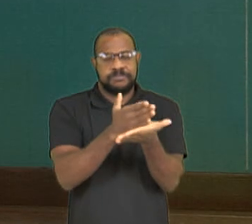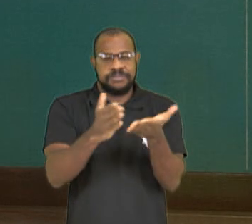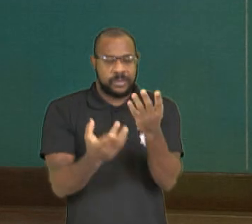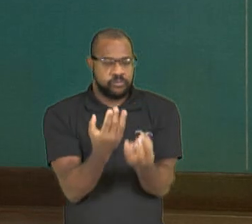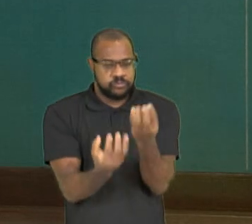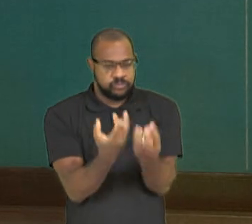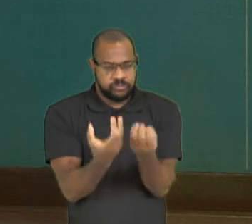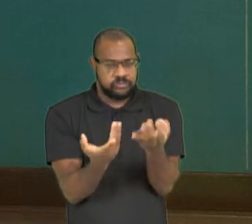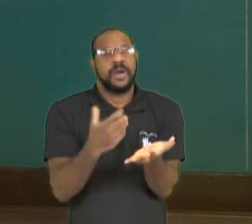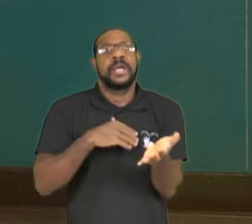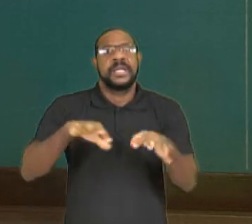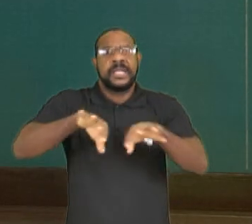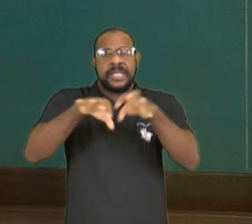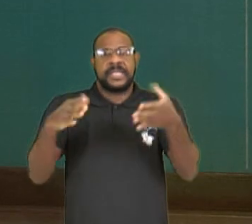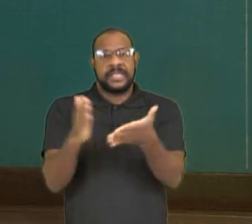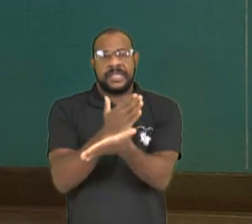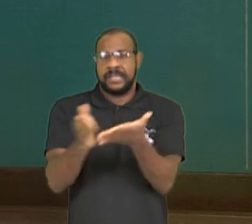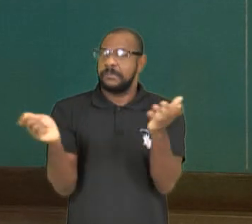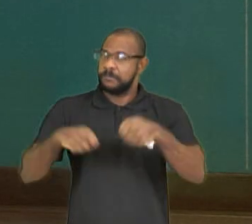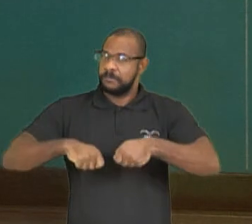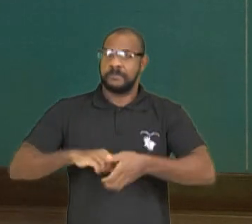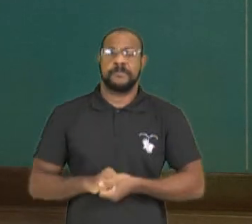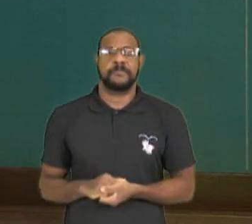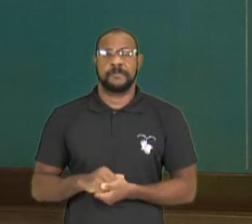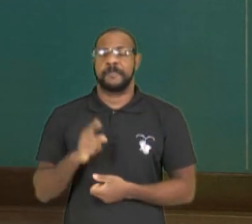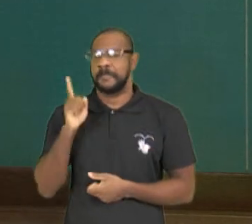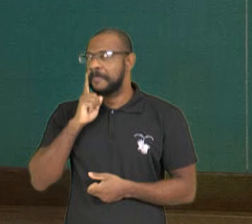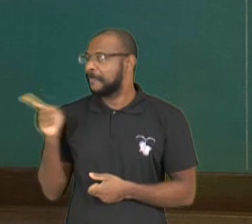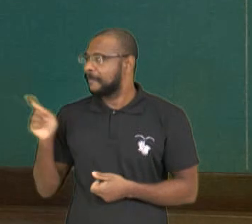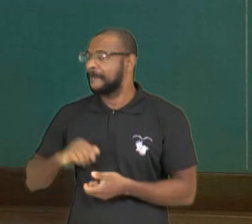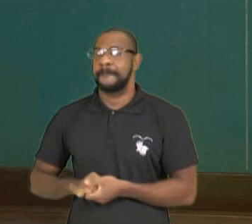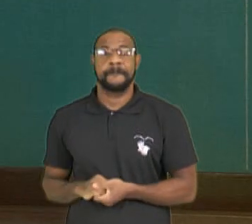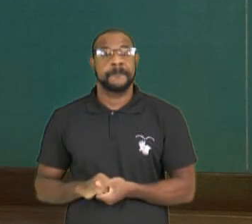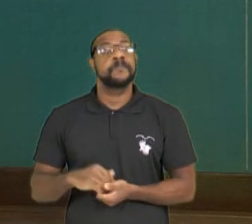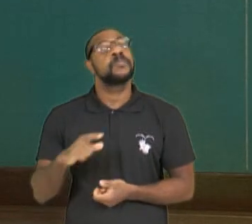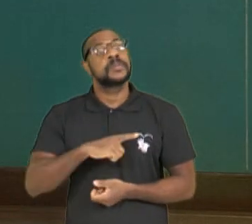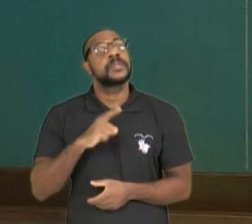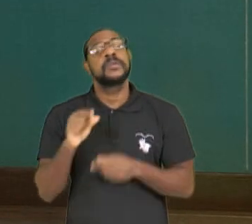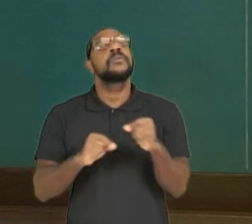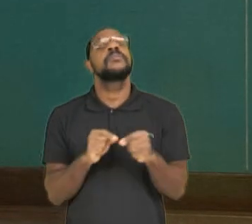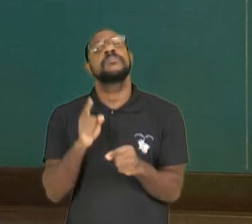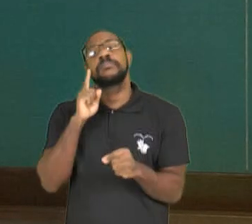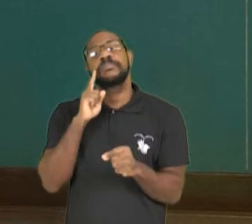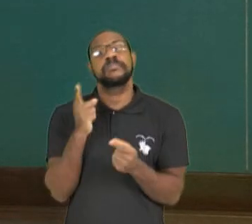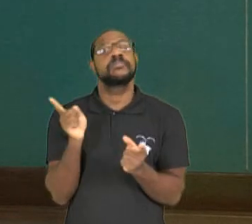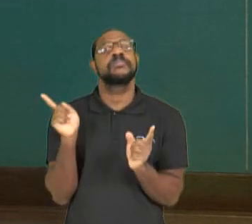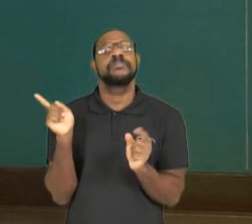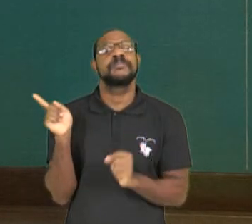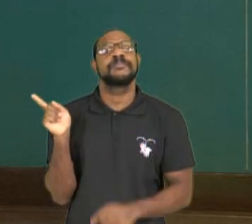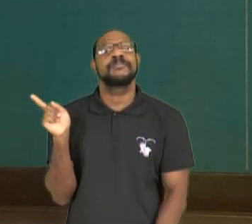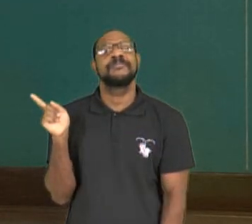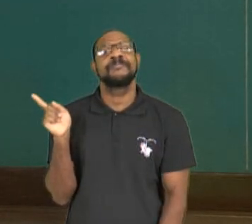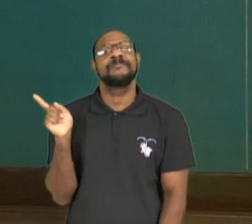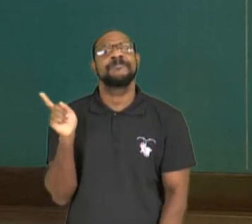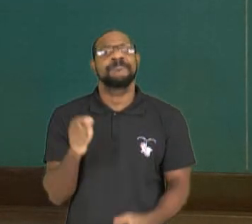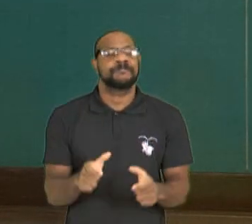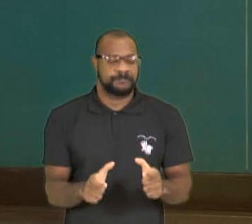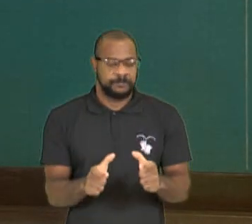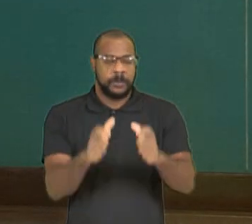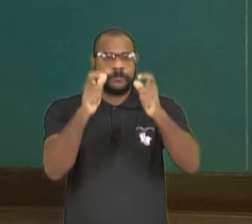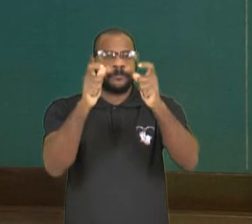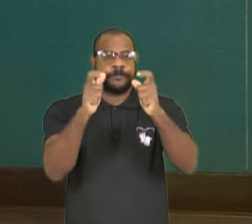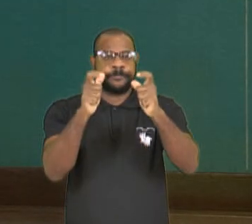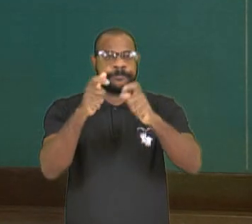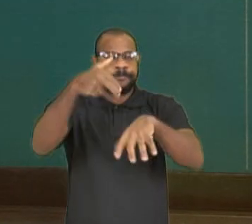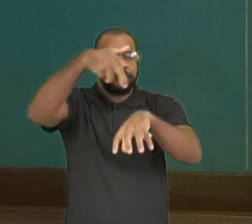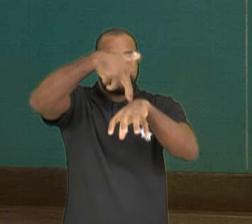três individualmente, tá certo? E aqui nós temos a aplicação de uma destilação, de um